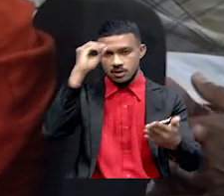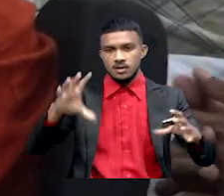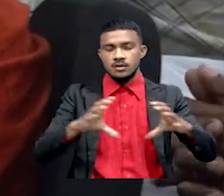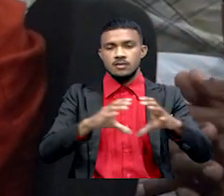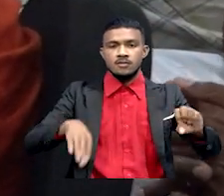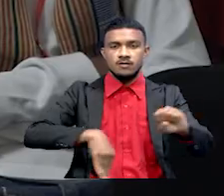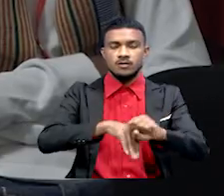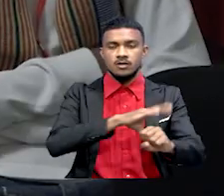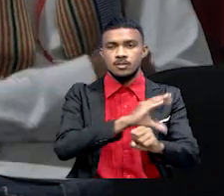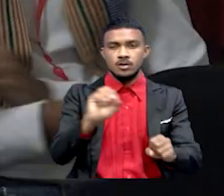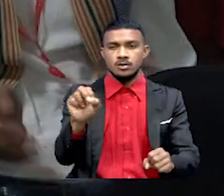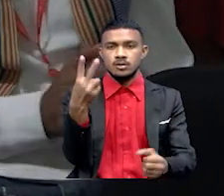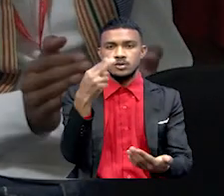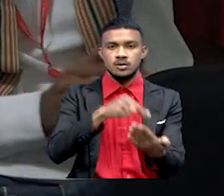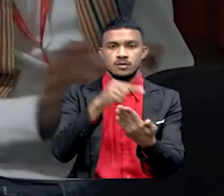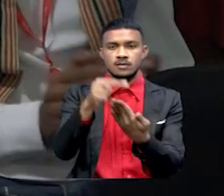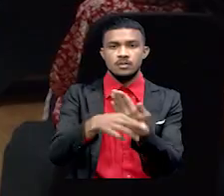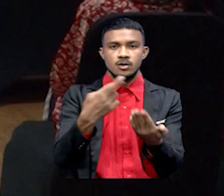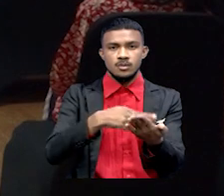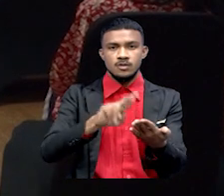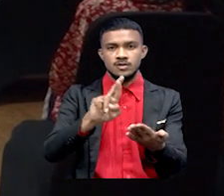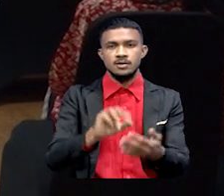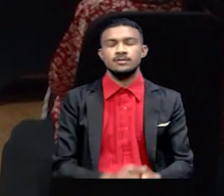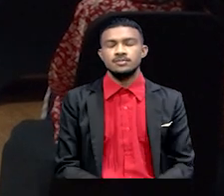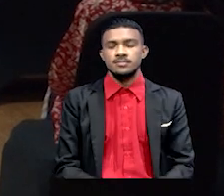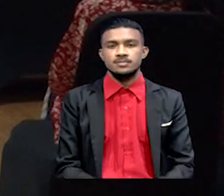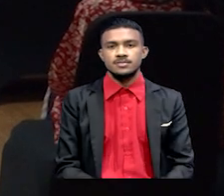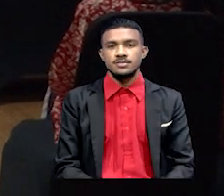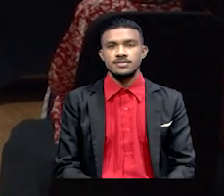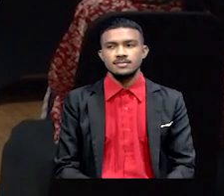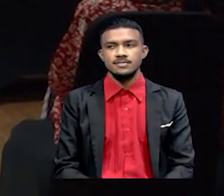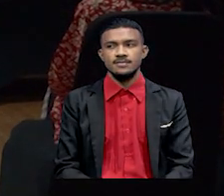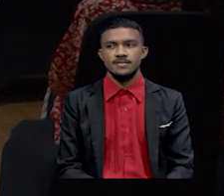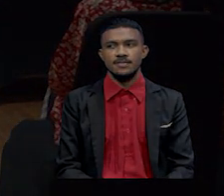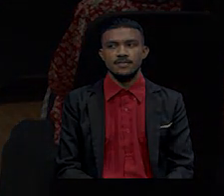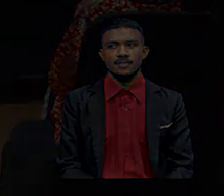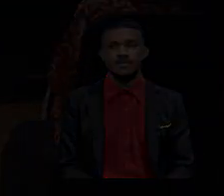ou de halo aprovação. João Carlos Jacinto Fuca, GMN.